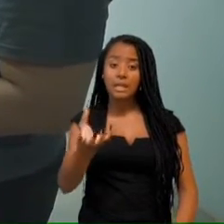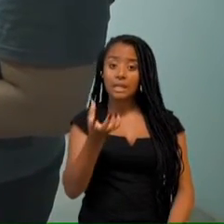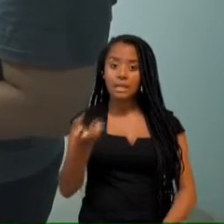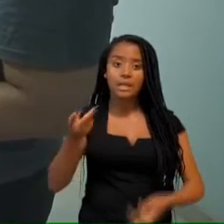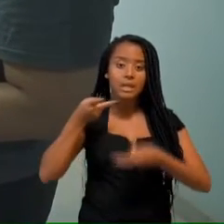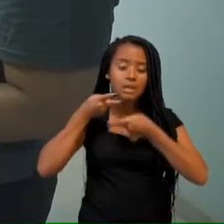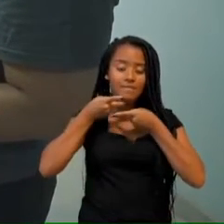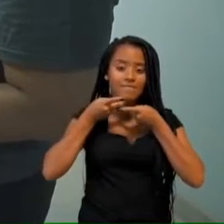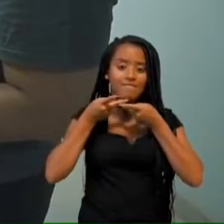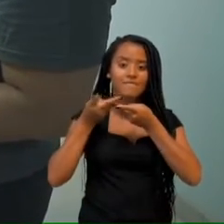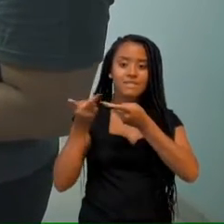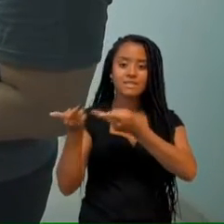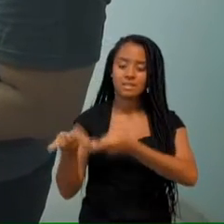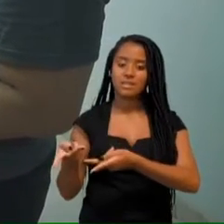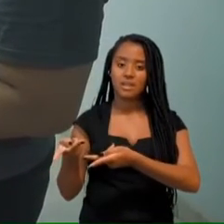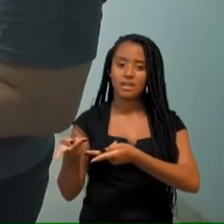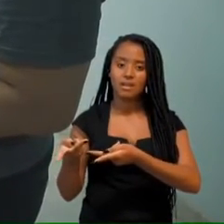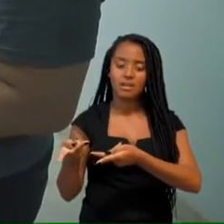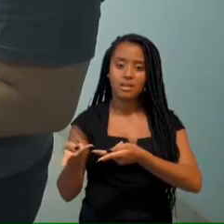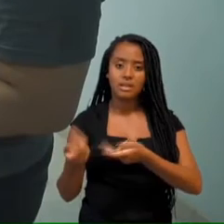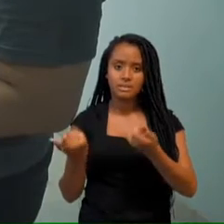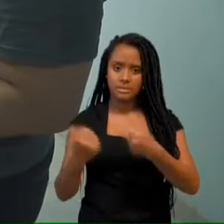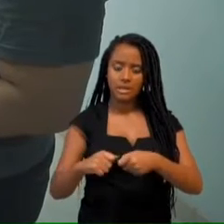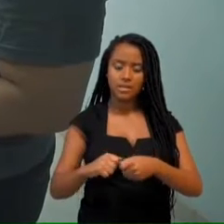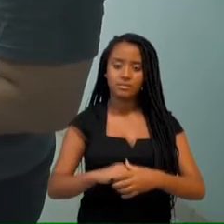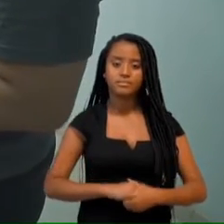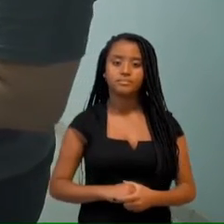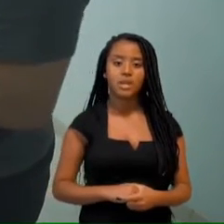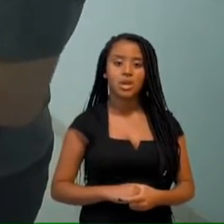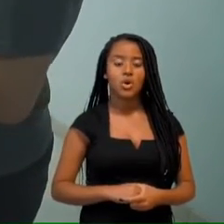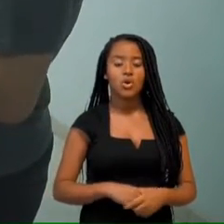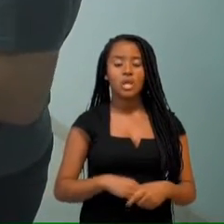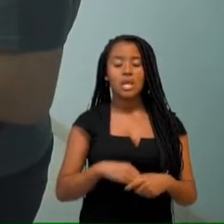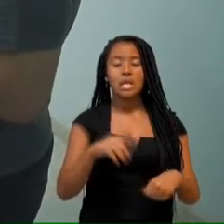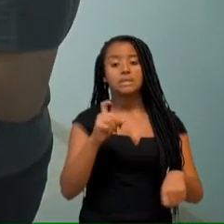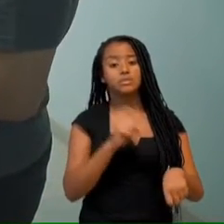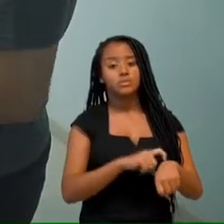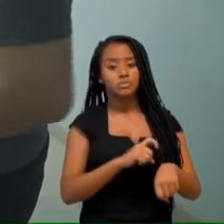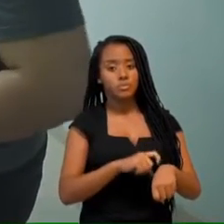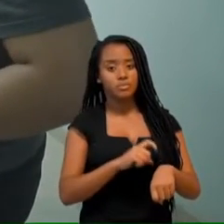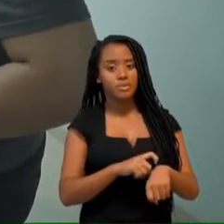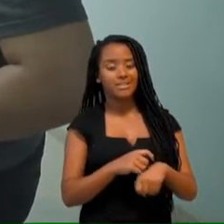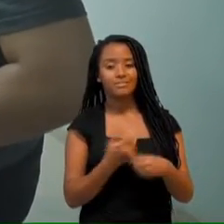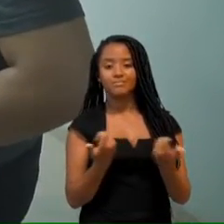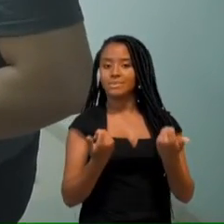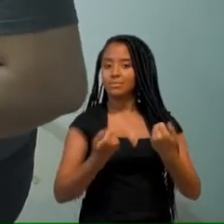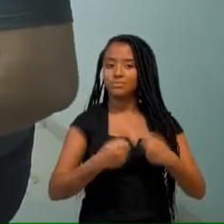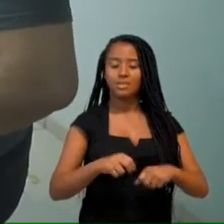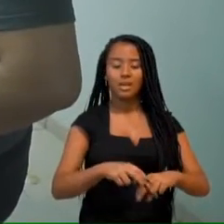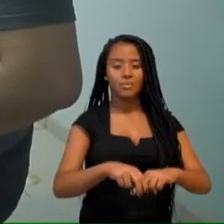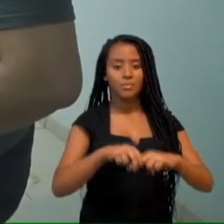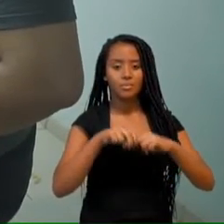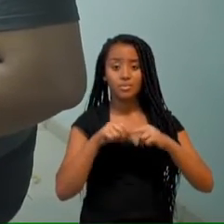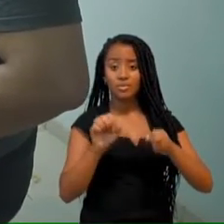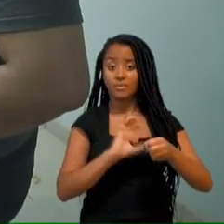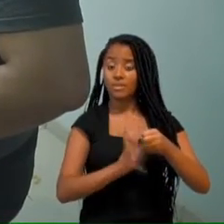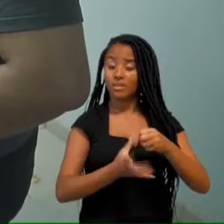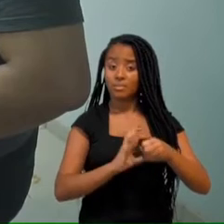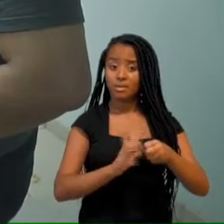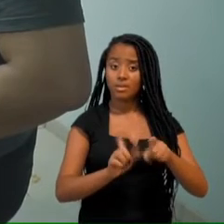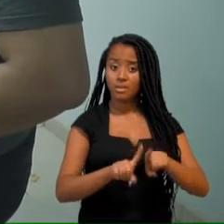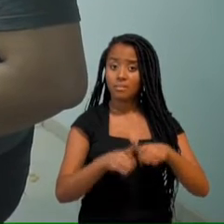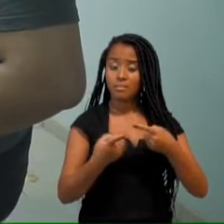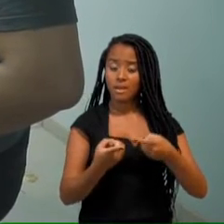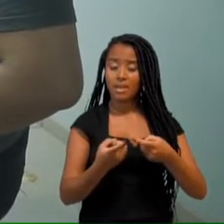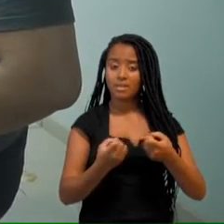recebendo visitantes Desde quando a gente voltou da pandemia mas quando era aberta a gente recebia amigos nos finais de semana